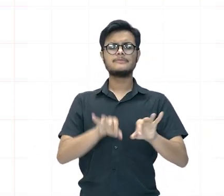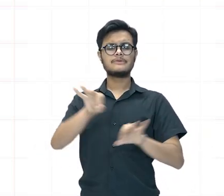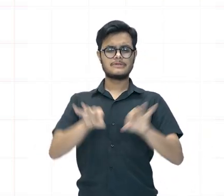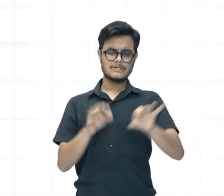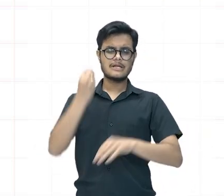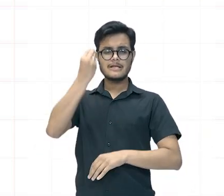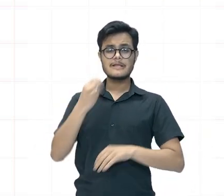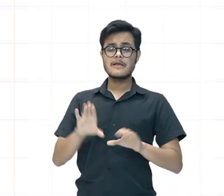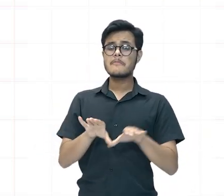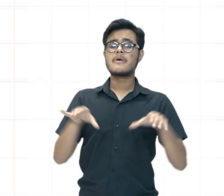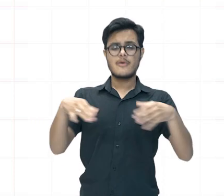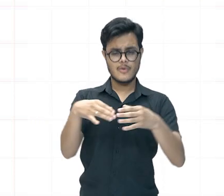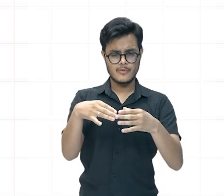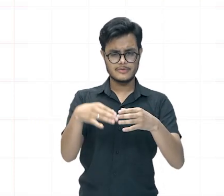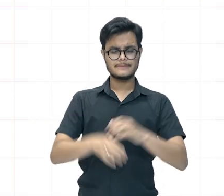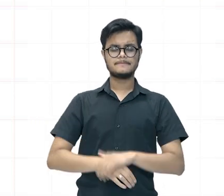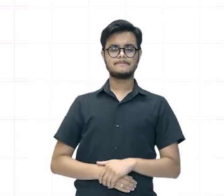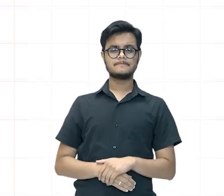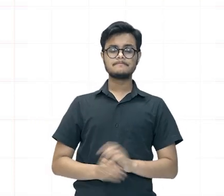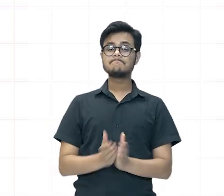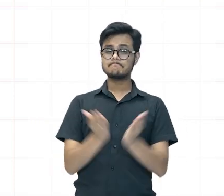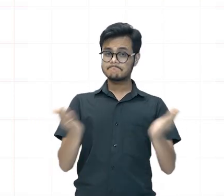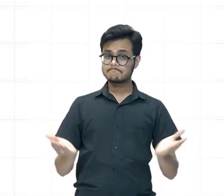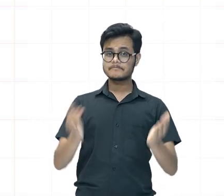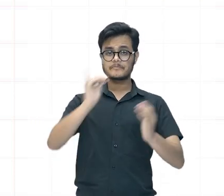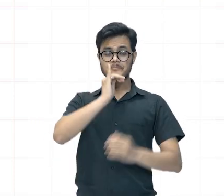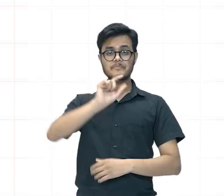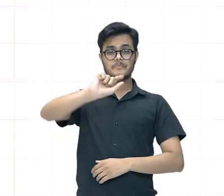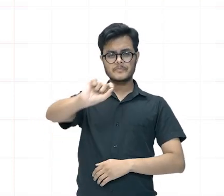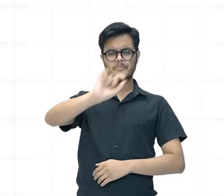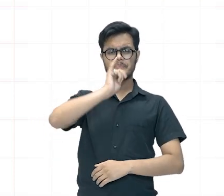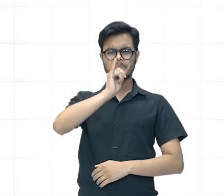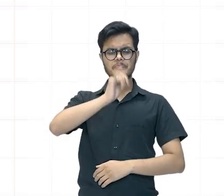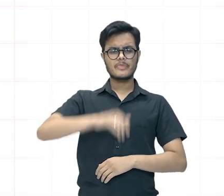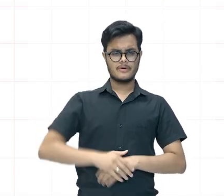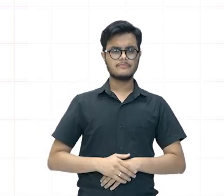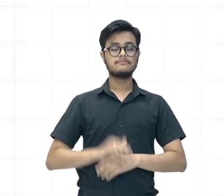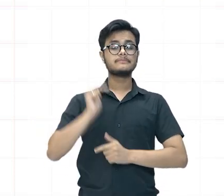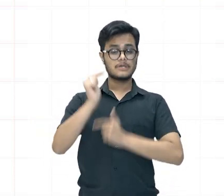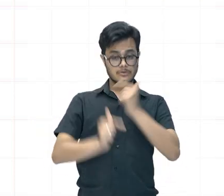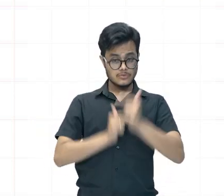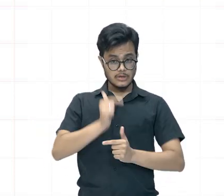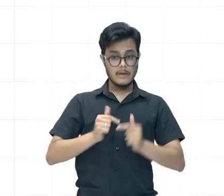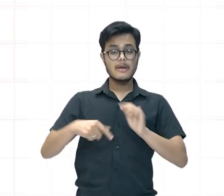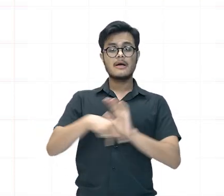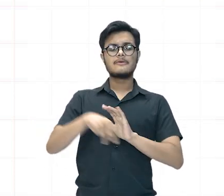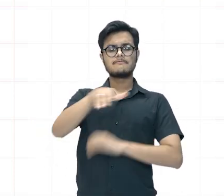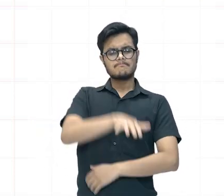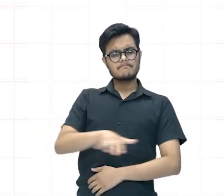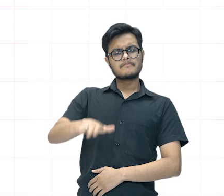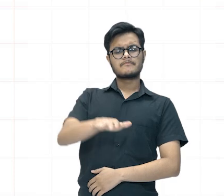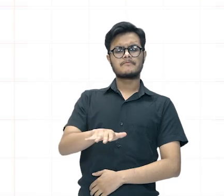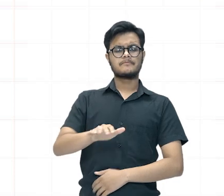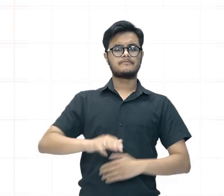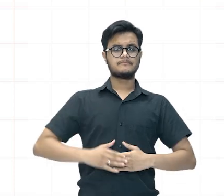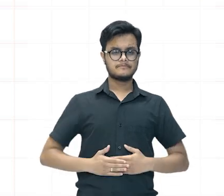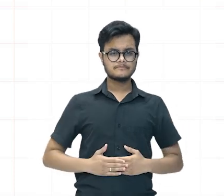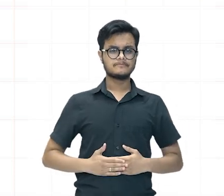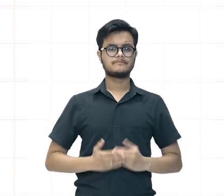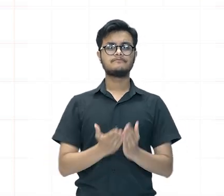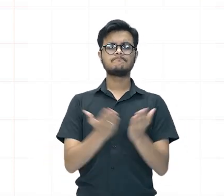experiência coletiva. Então, nesse sentido, o trabalho, nesse sentido,